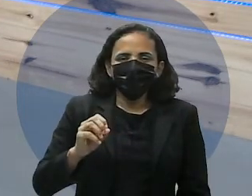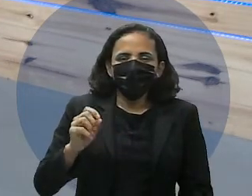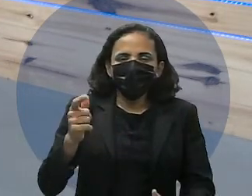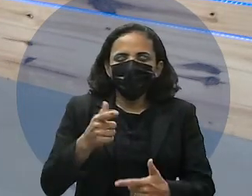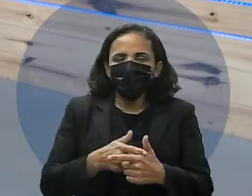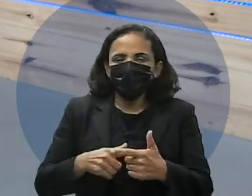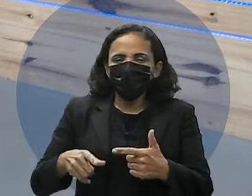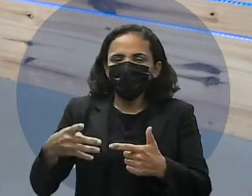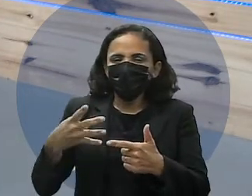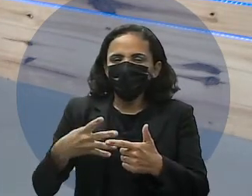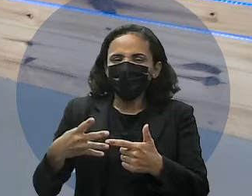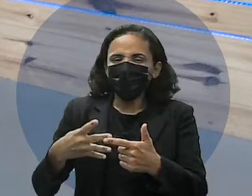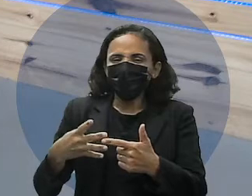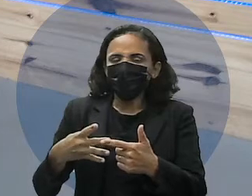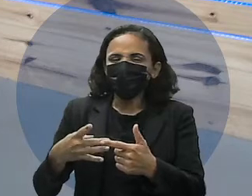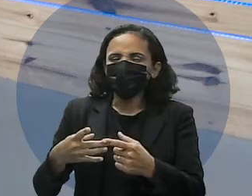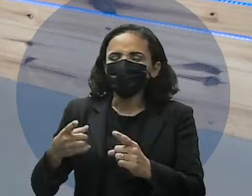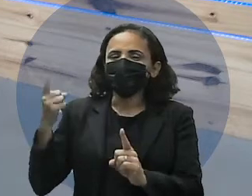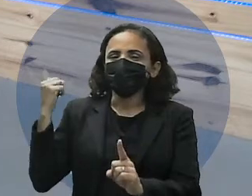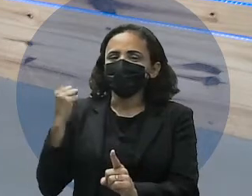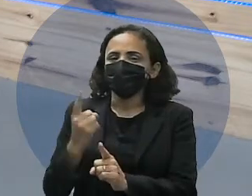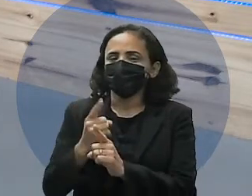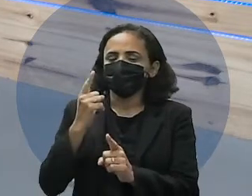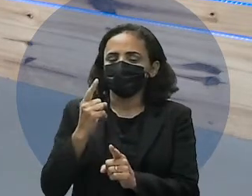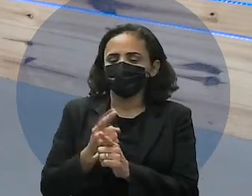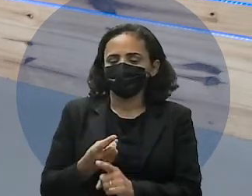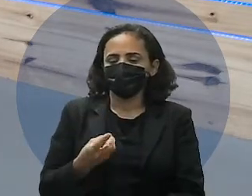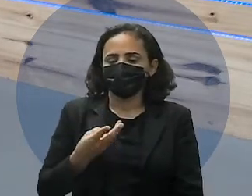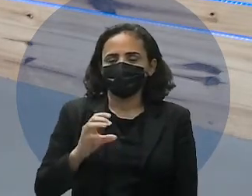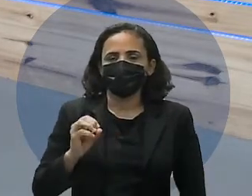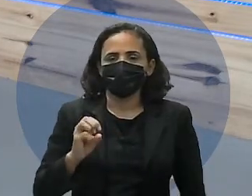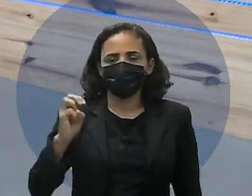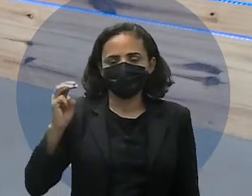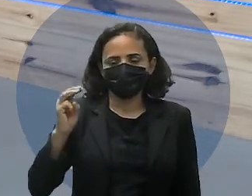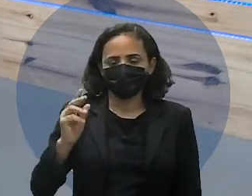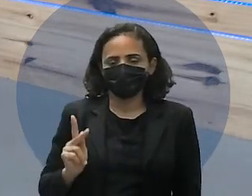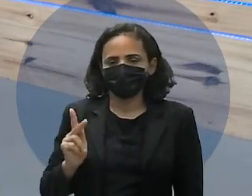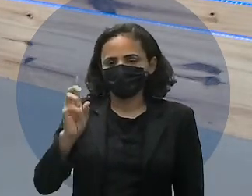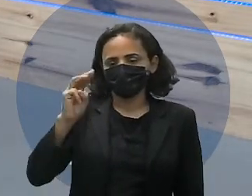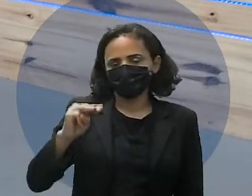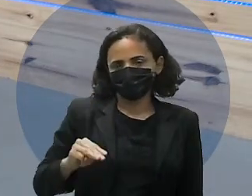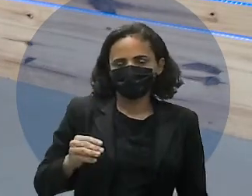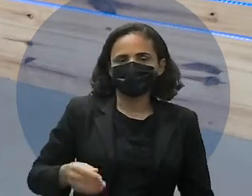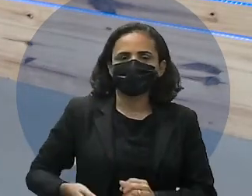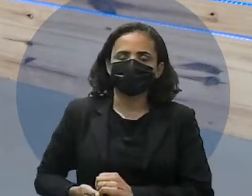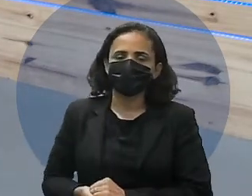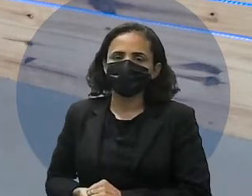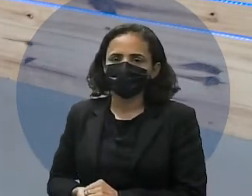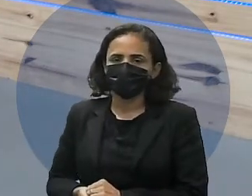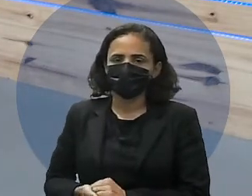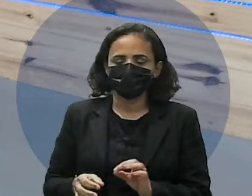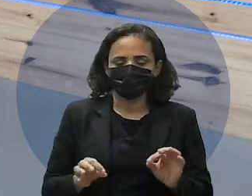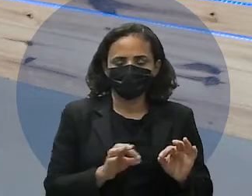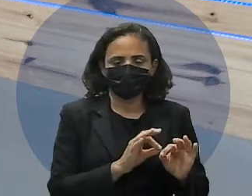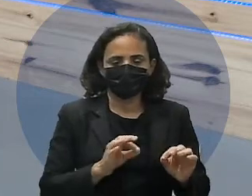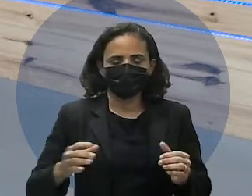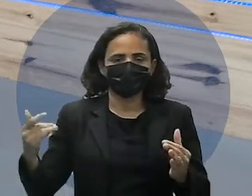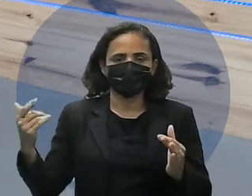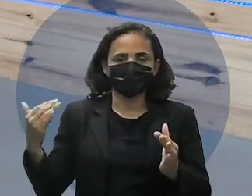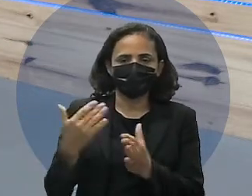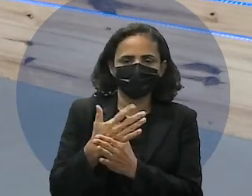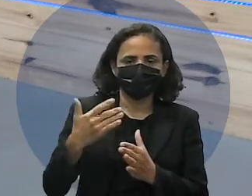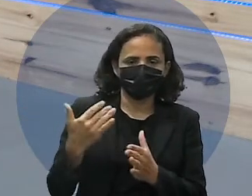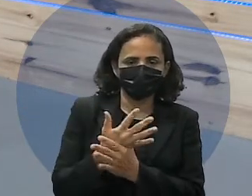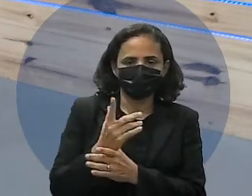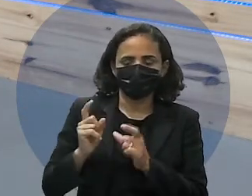por 4, encontrando 30 quilômetros. Ou seja, dos 40 quilômetros do caminho da cidade